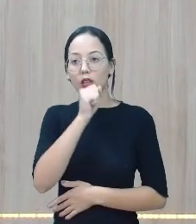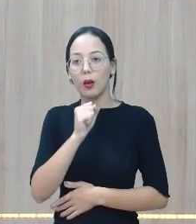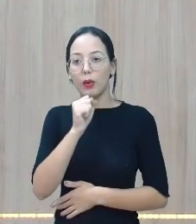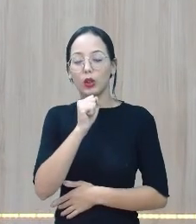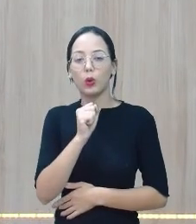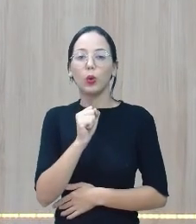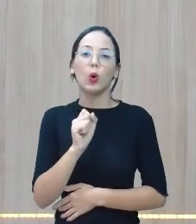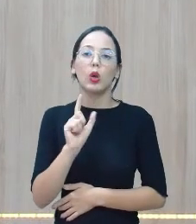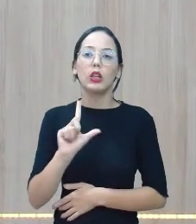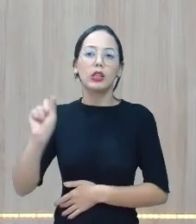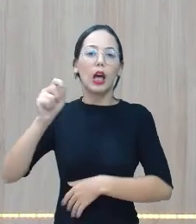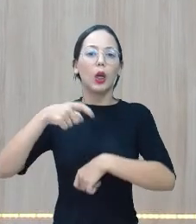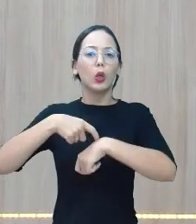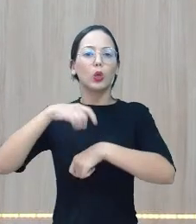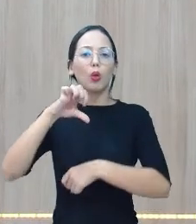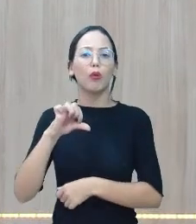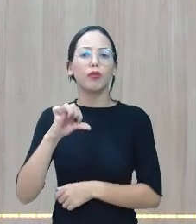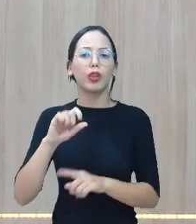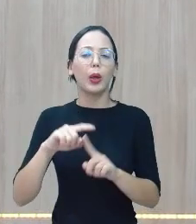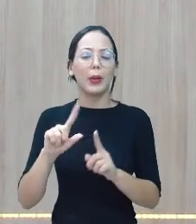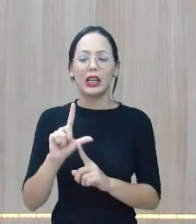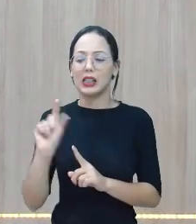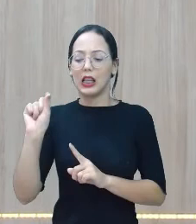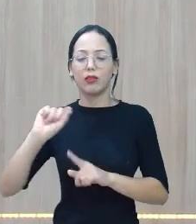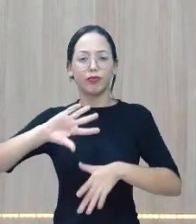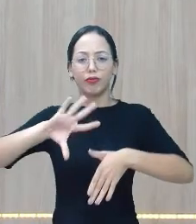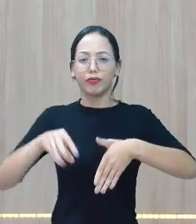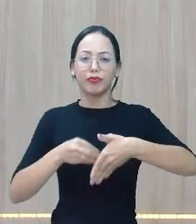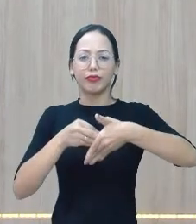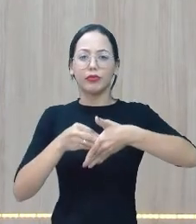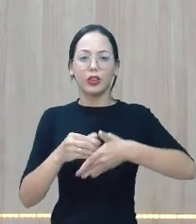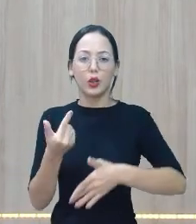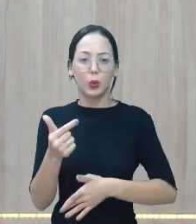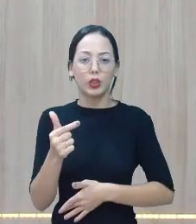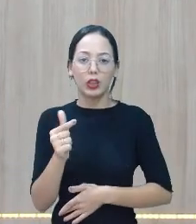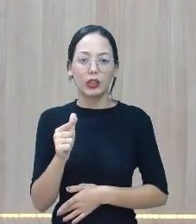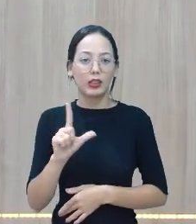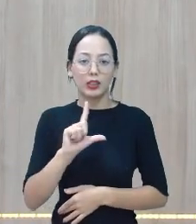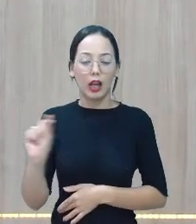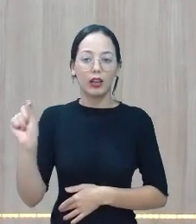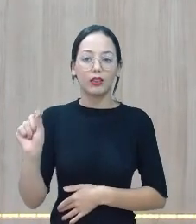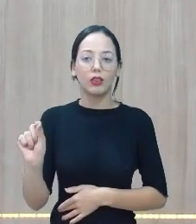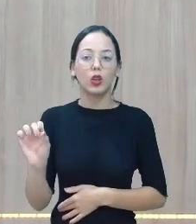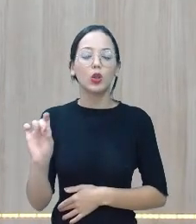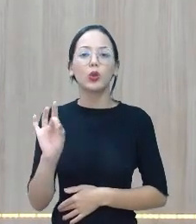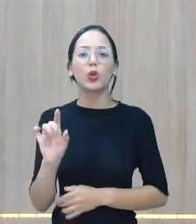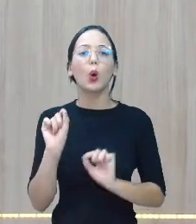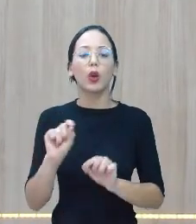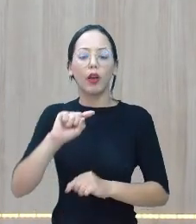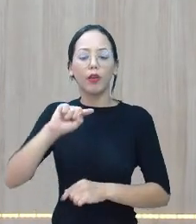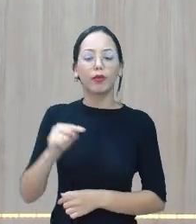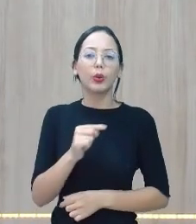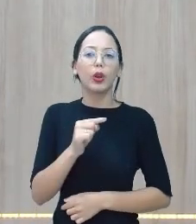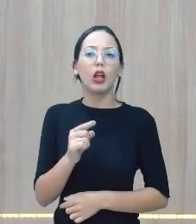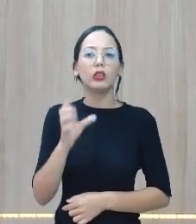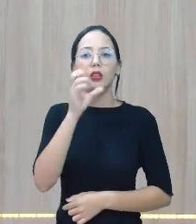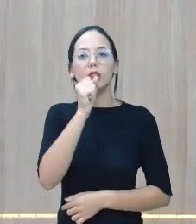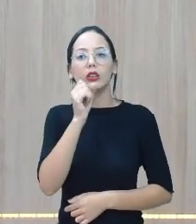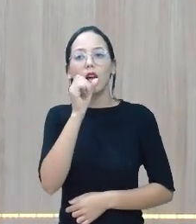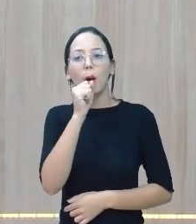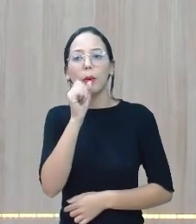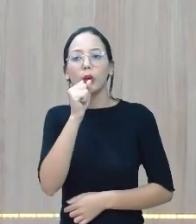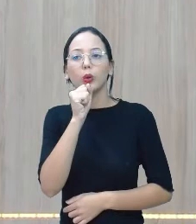poderia ser sai às 9, mas aí nós não colocamos sai. Nós temos aqui a vírgula.